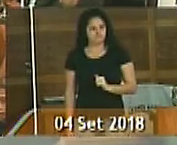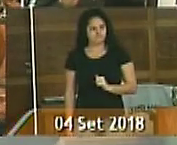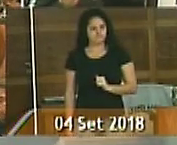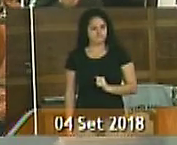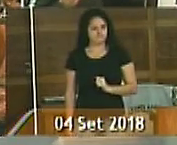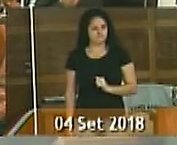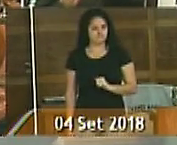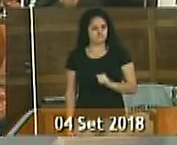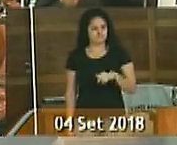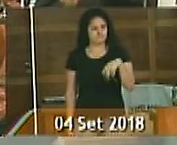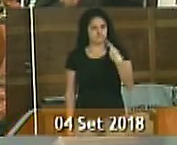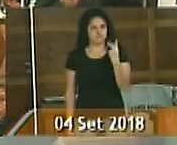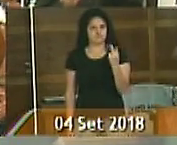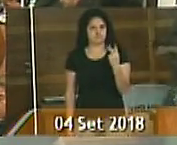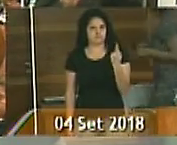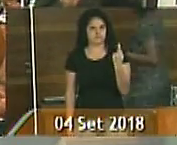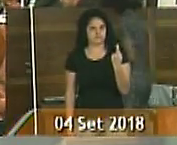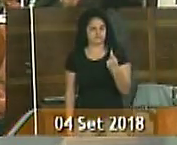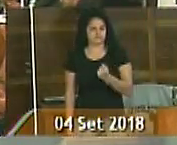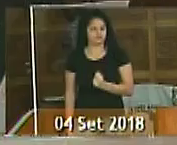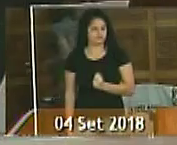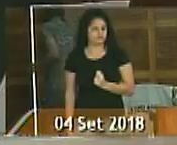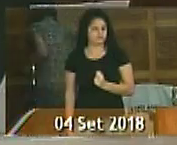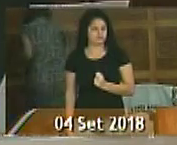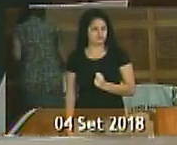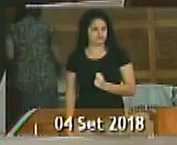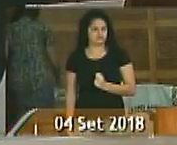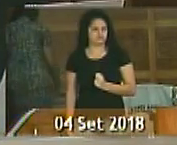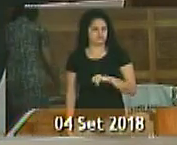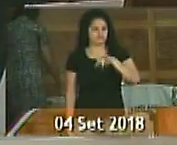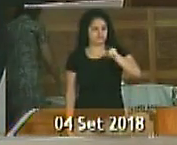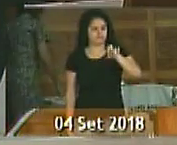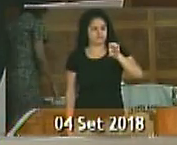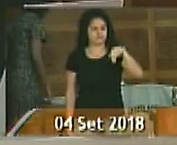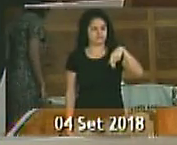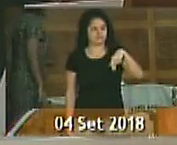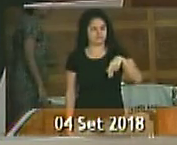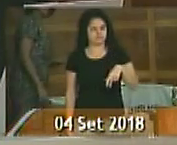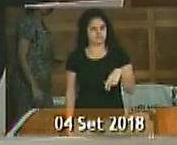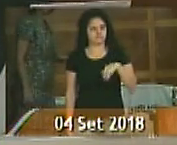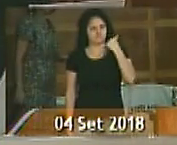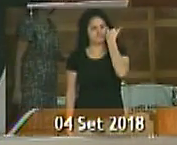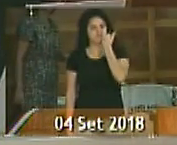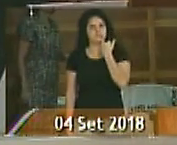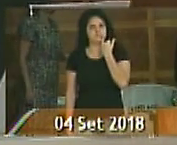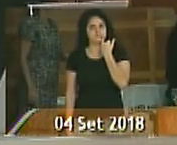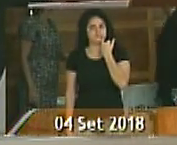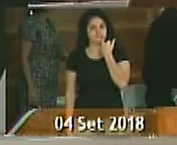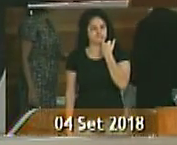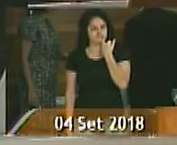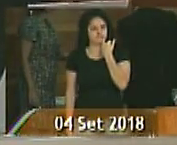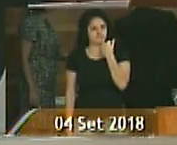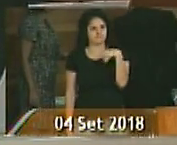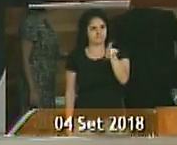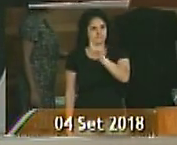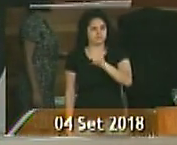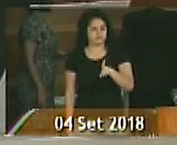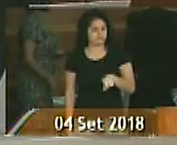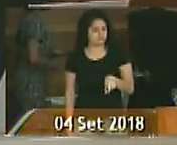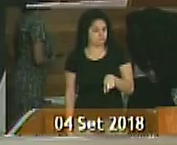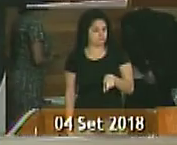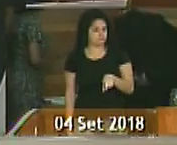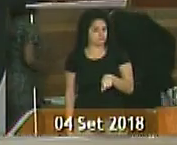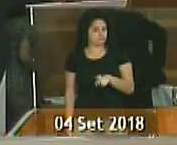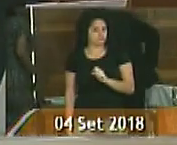Araújo, Hélio Severino de Azevedo, Hélio do Sindicato, Jean Carlos de Almeida Jean, Jane Roseli Veiga, José Augusto de